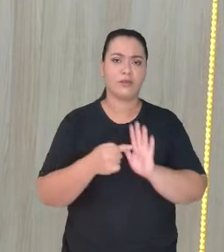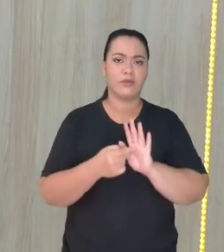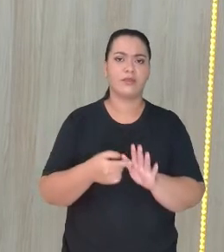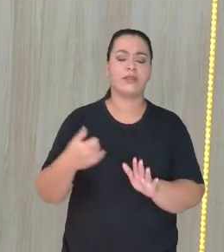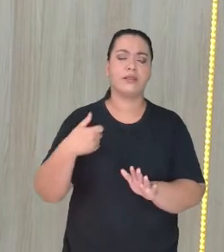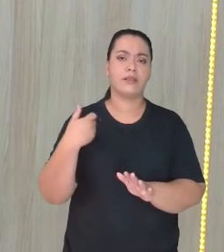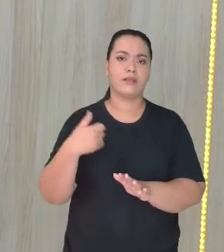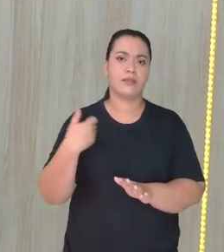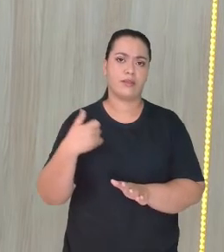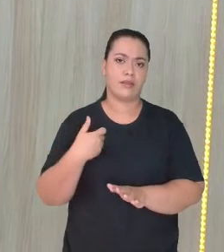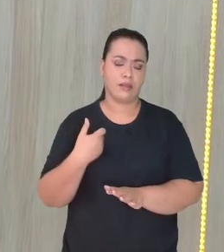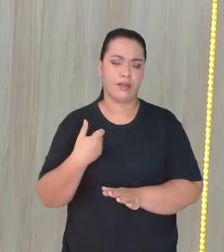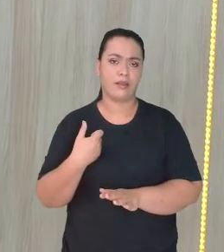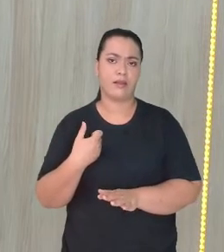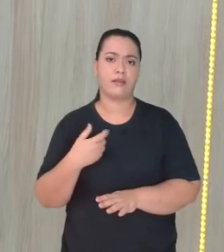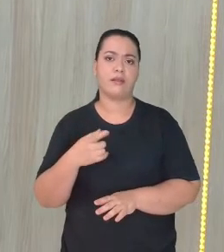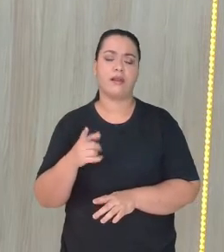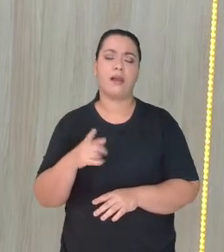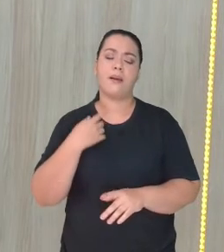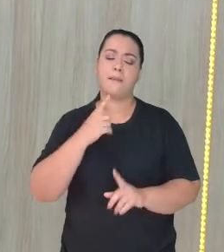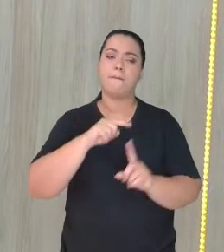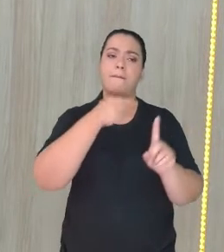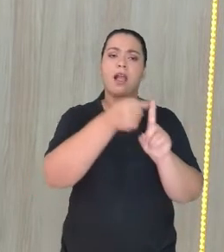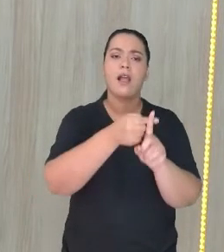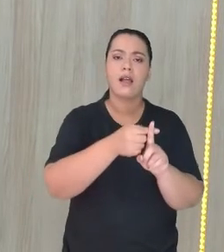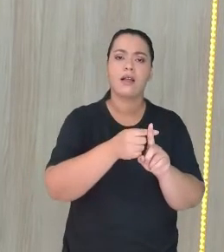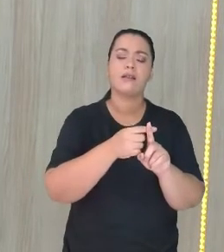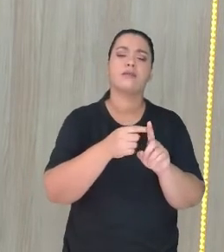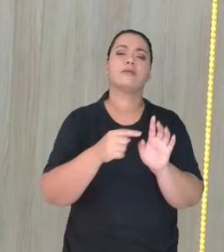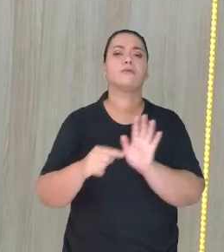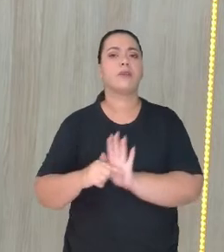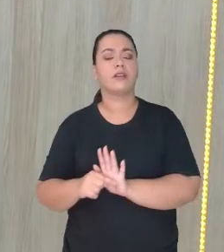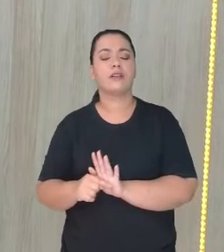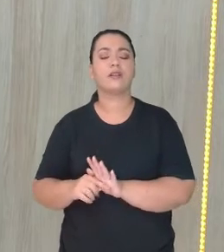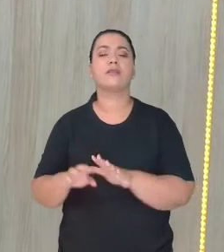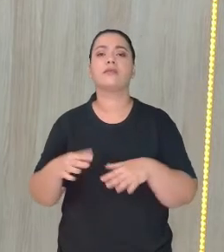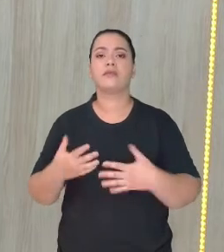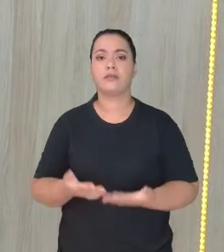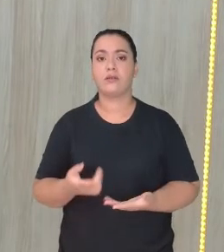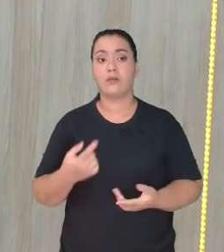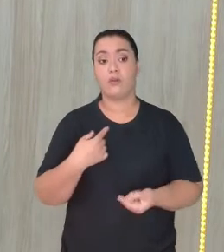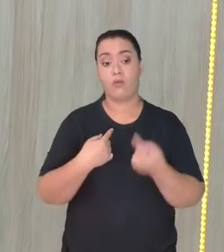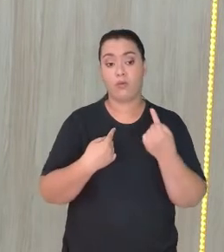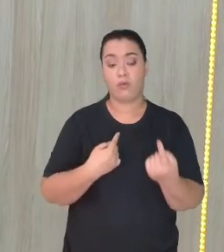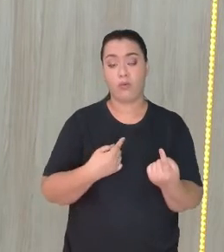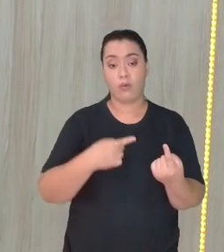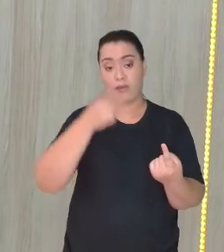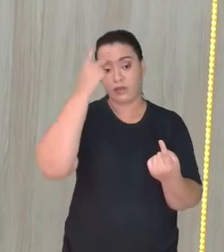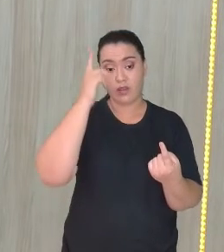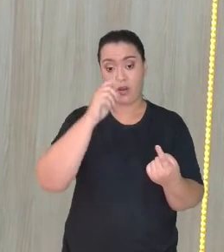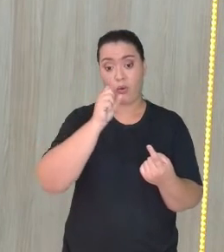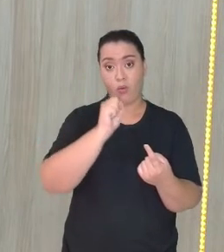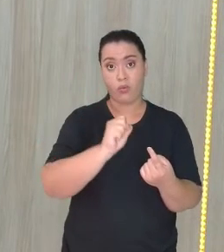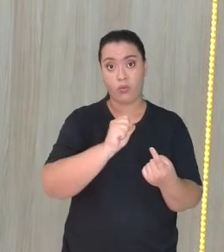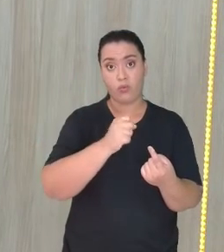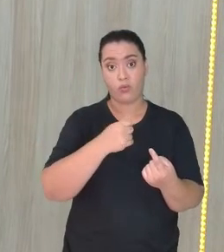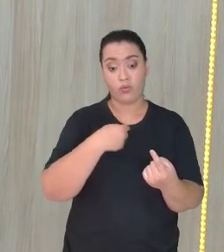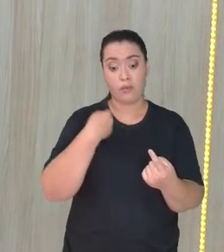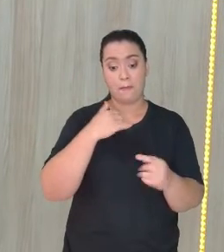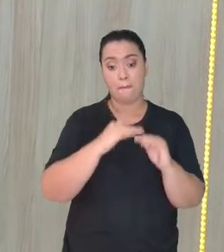aí que envolve idades a mais, não é? Então, uma pessoa tinha 8 anos a mais que a